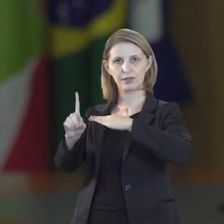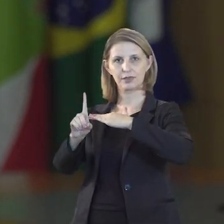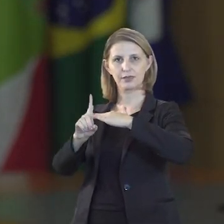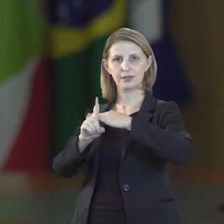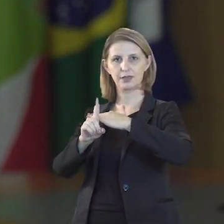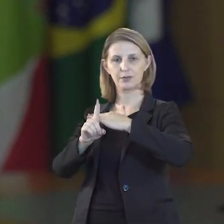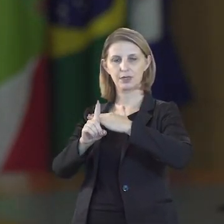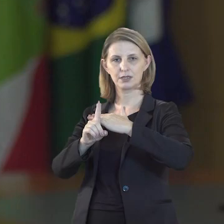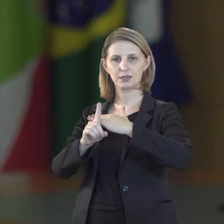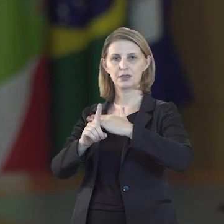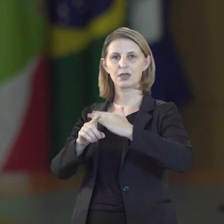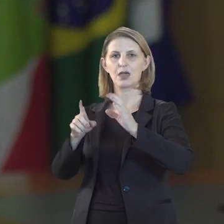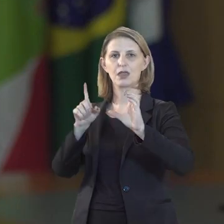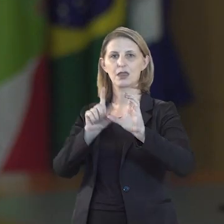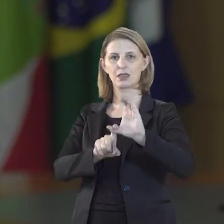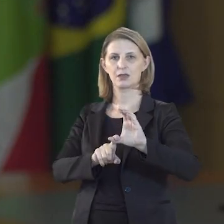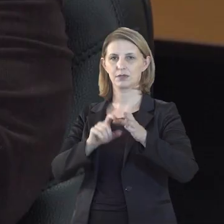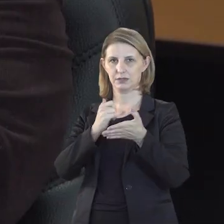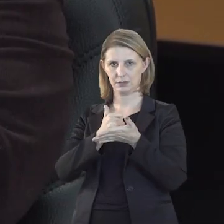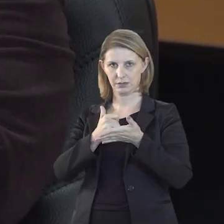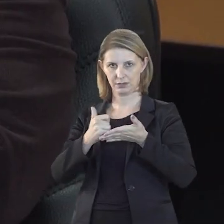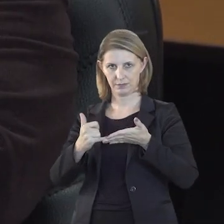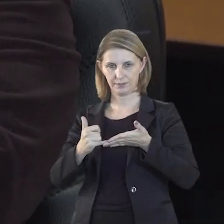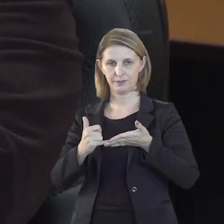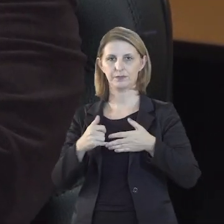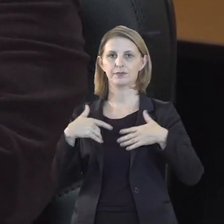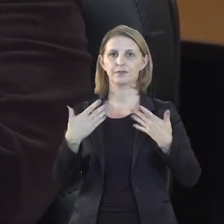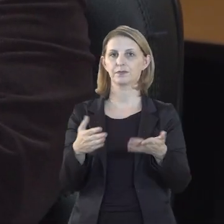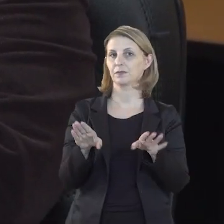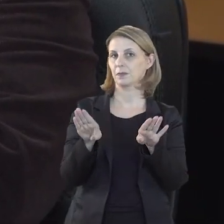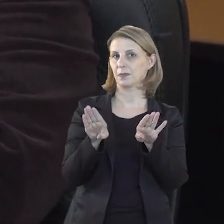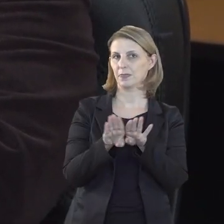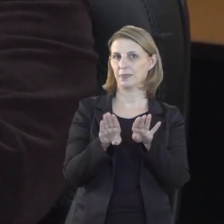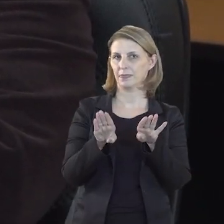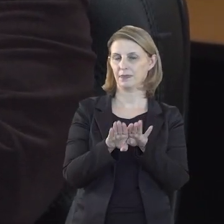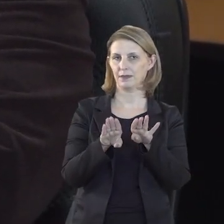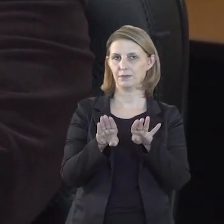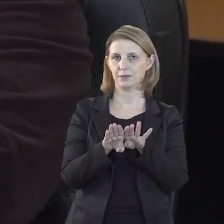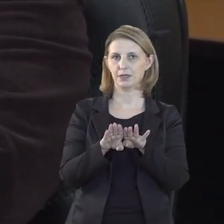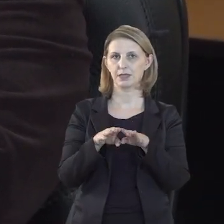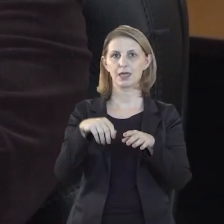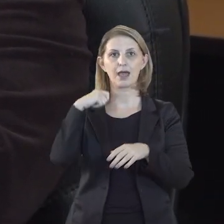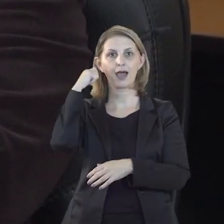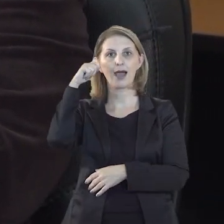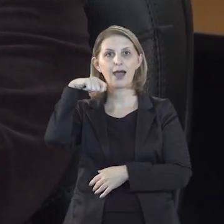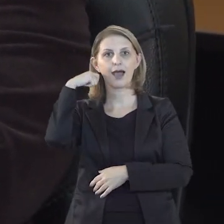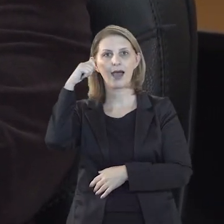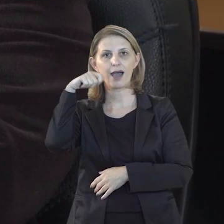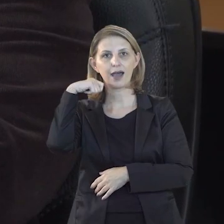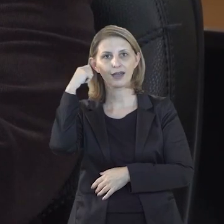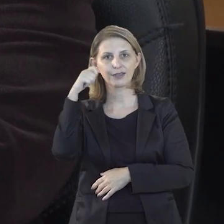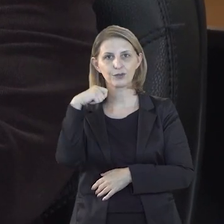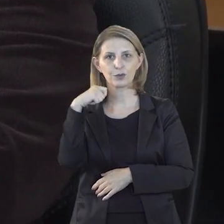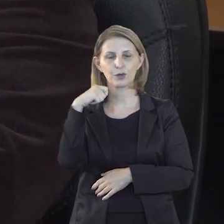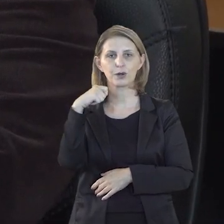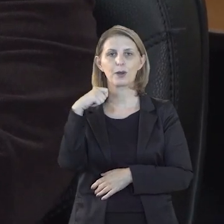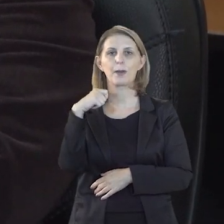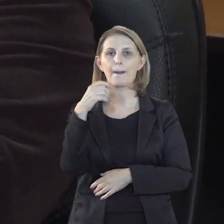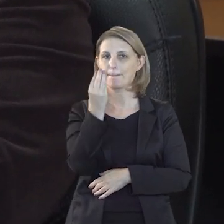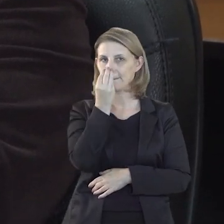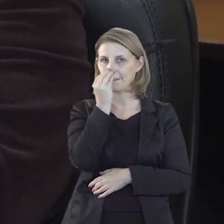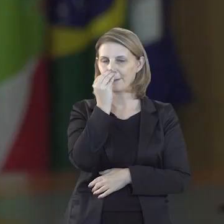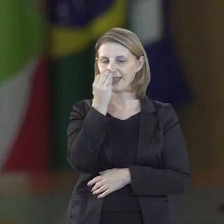em atendimento a dependentes químicos e seus familiares. Ele também é ator e participou do projeto